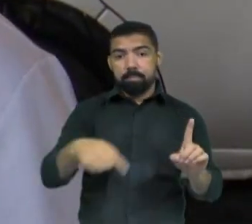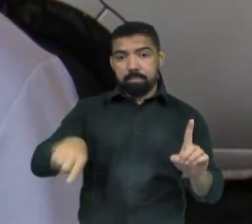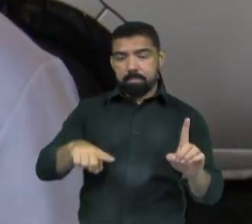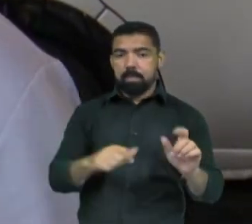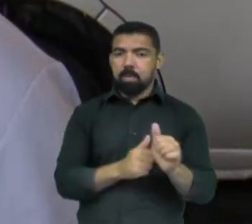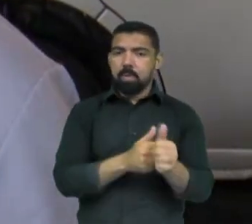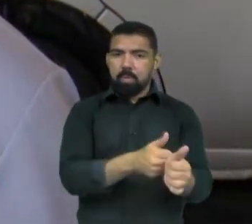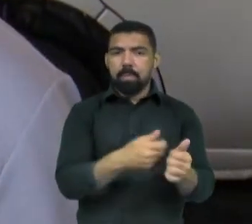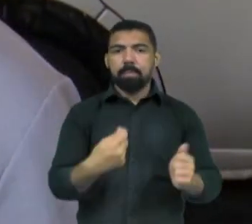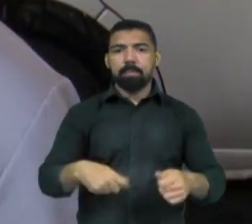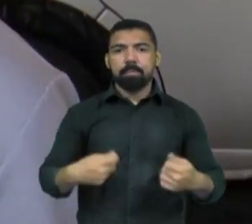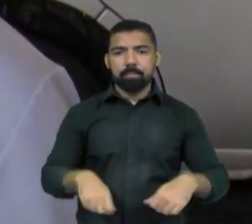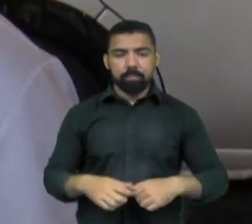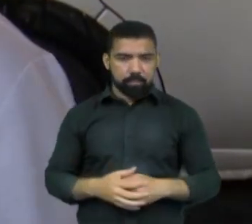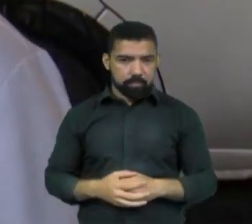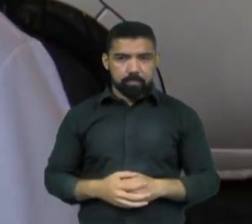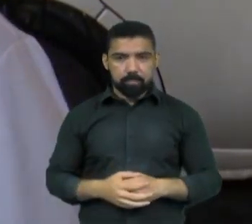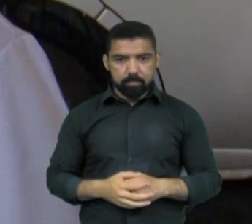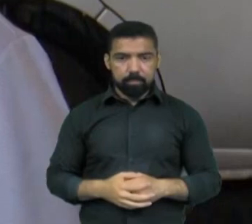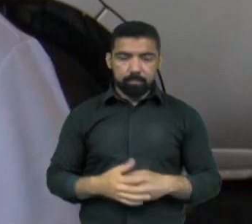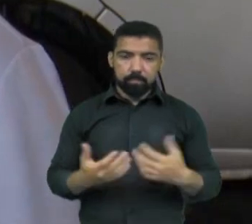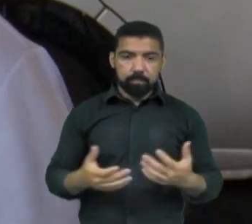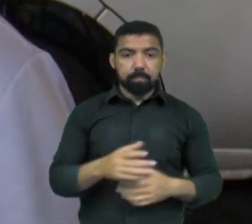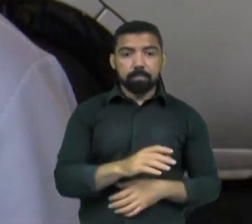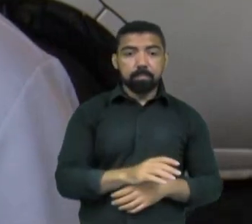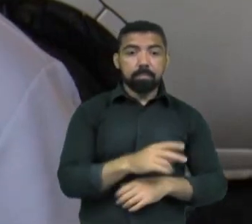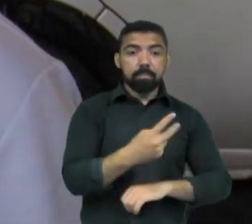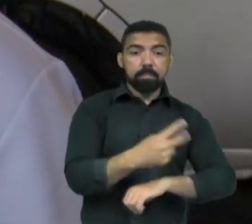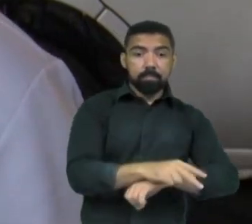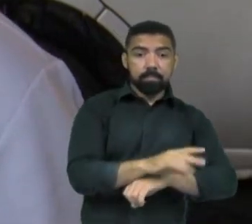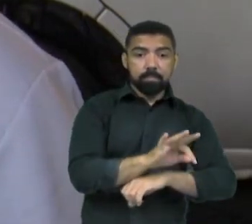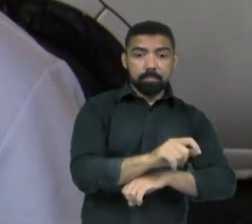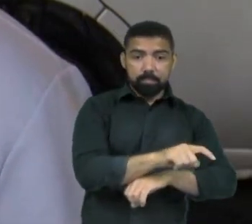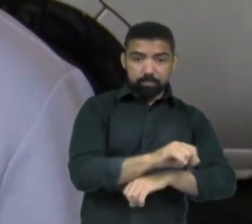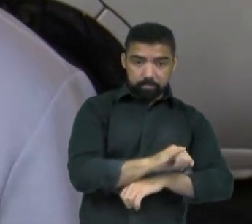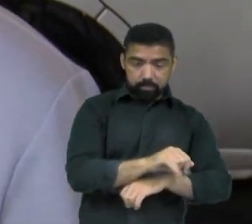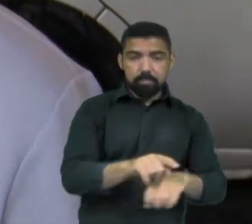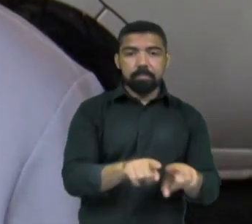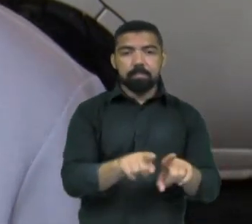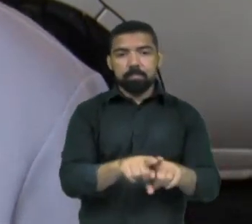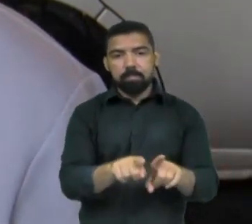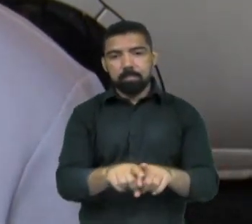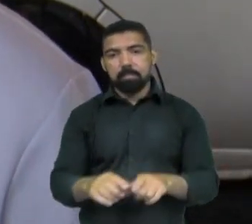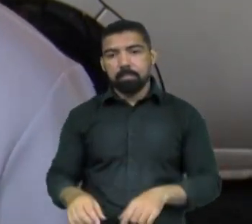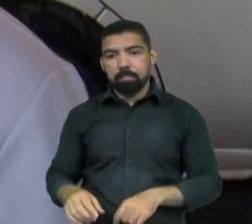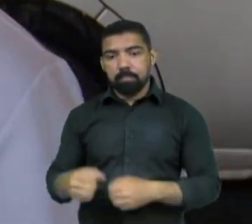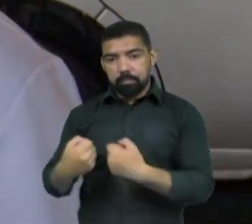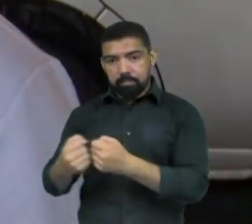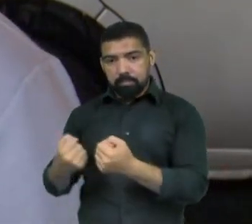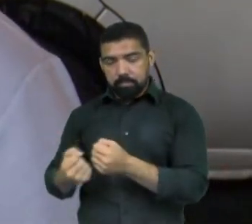acompanhar. Tanto o táxi como o transporte escolar, final de placa 1, eles começam agora. Eles